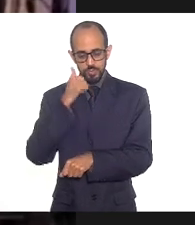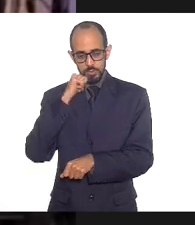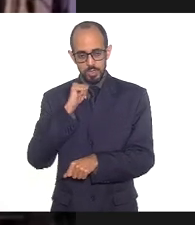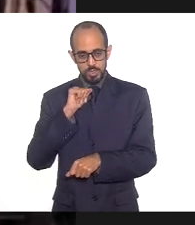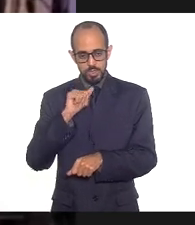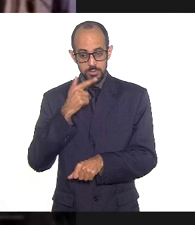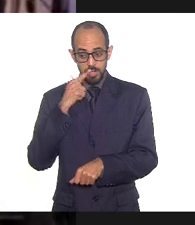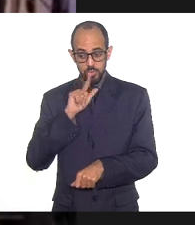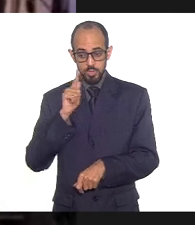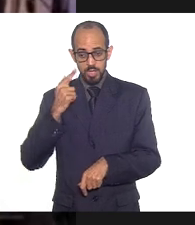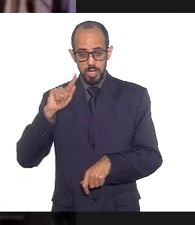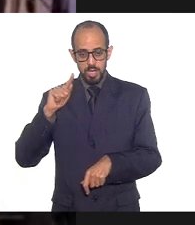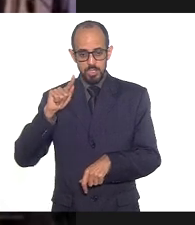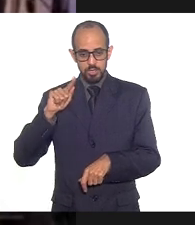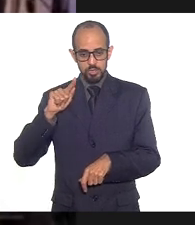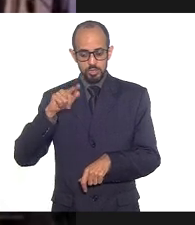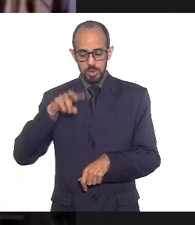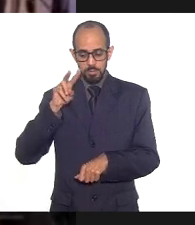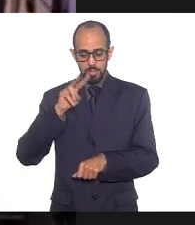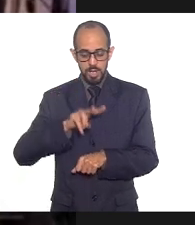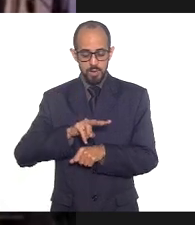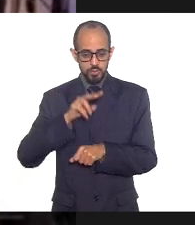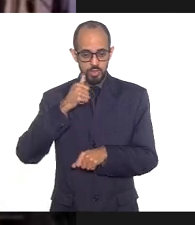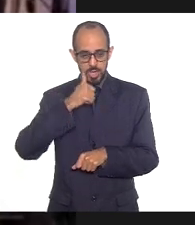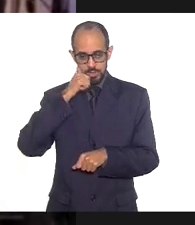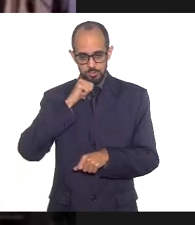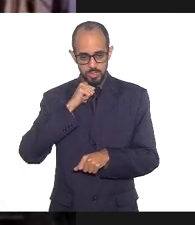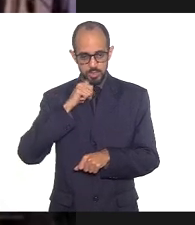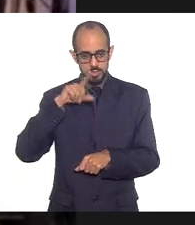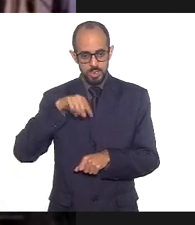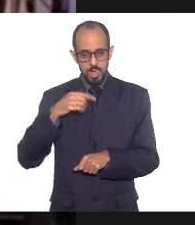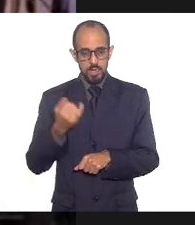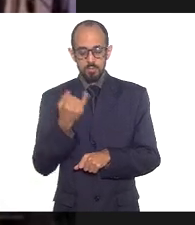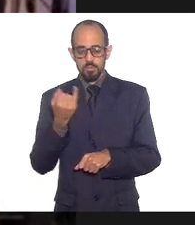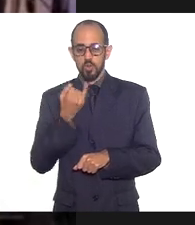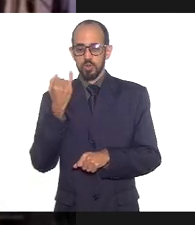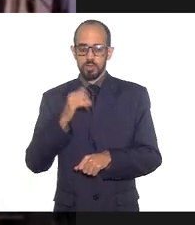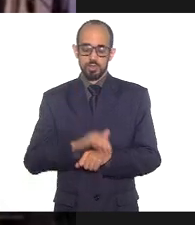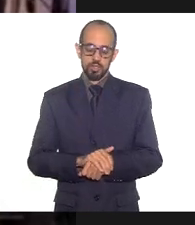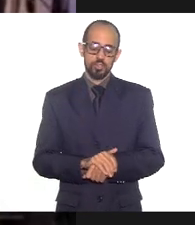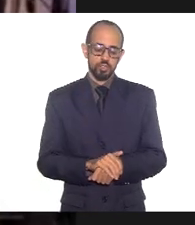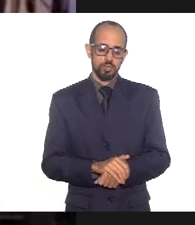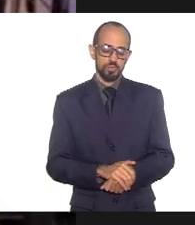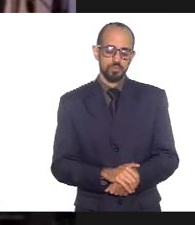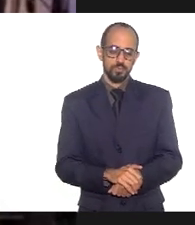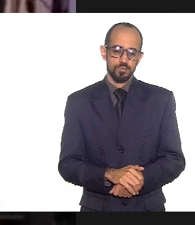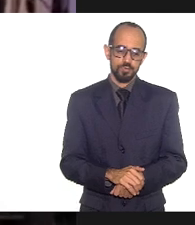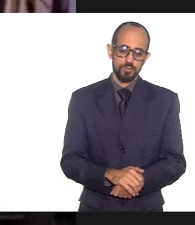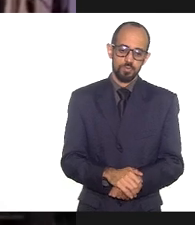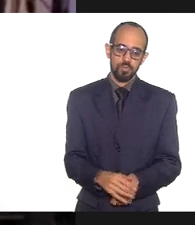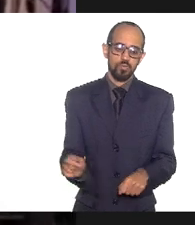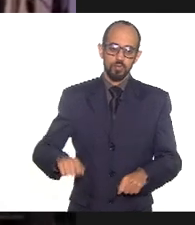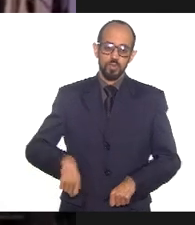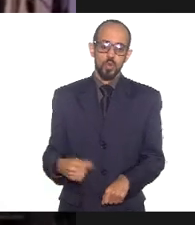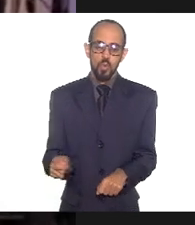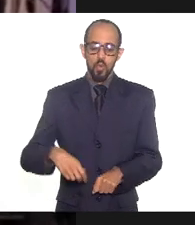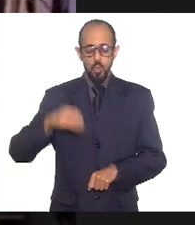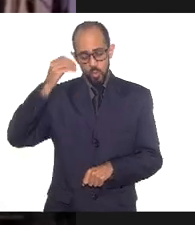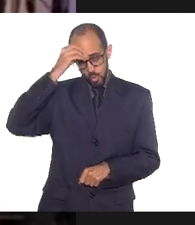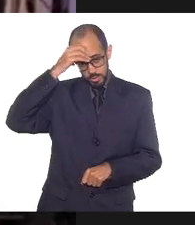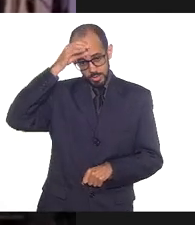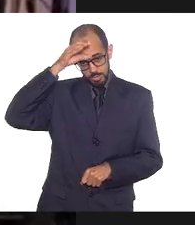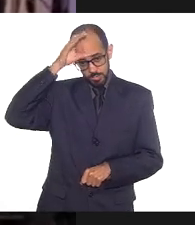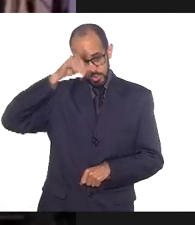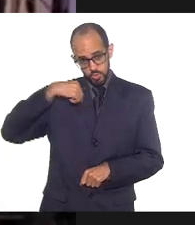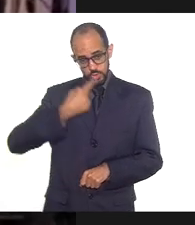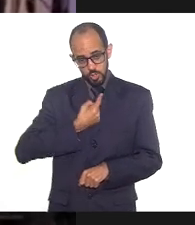das meninas e cumprimento da socioeducativa é de suma importância Presidente os conhecimentos